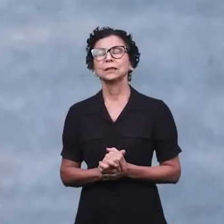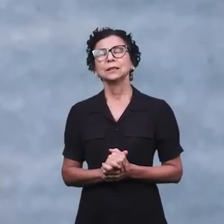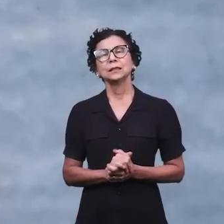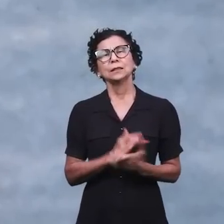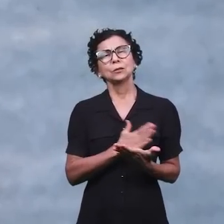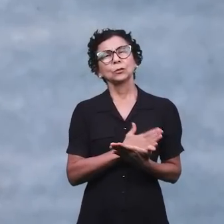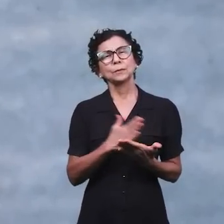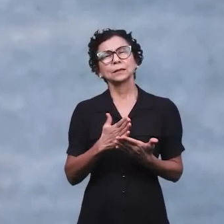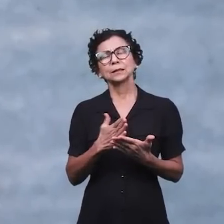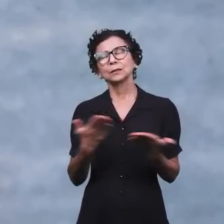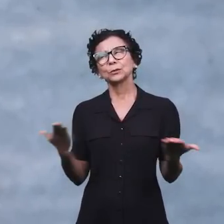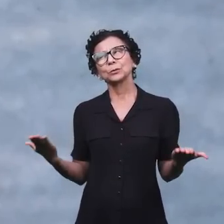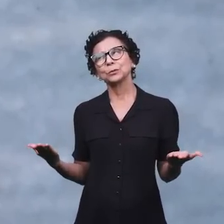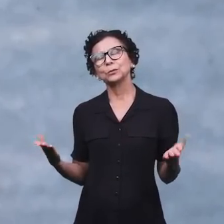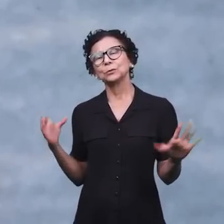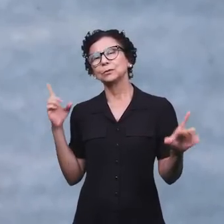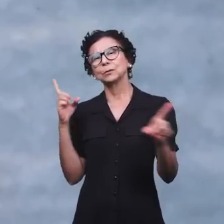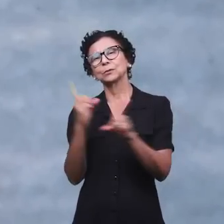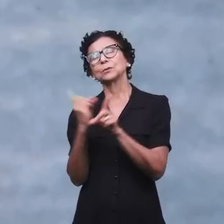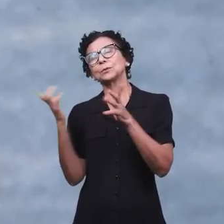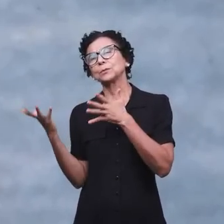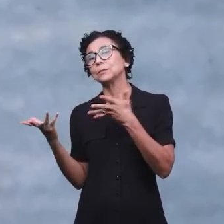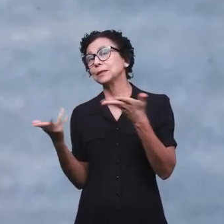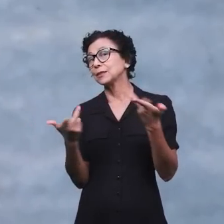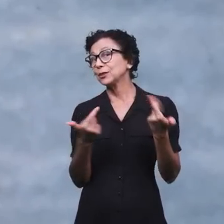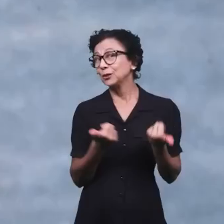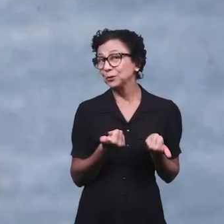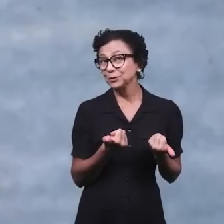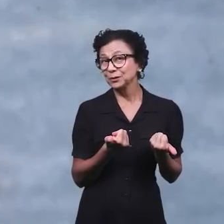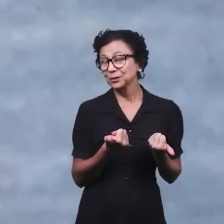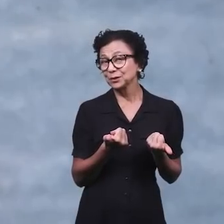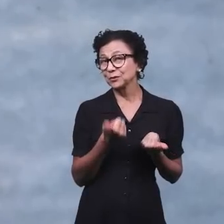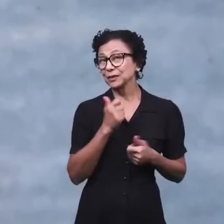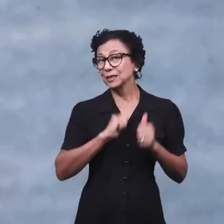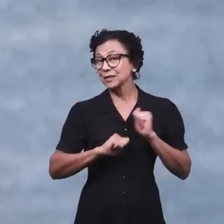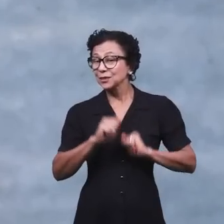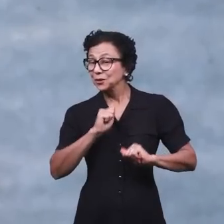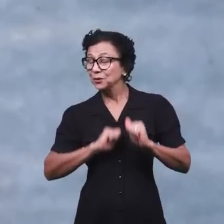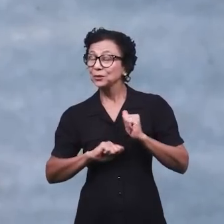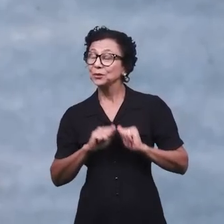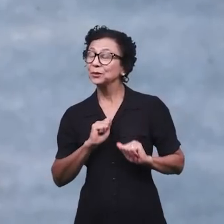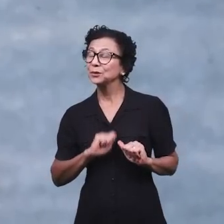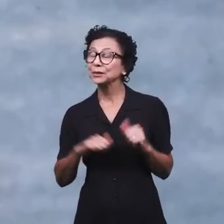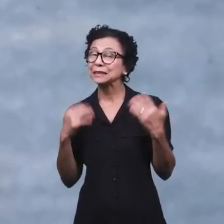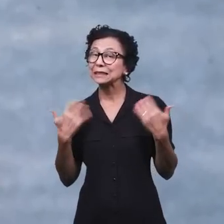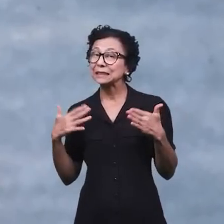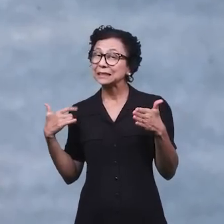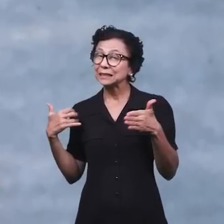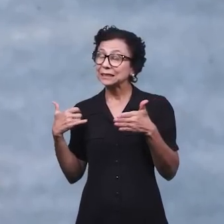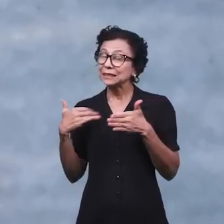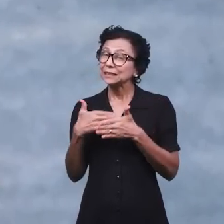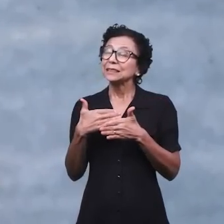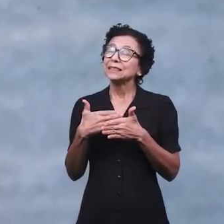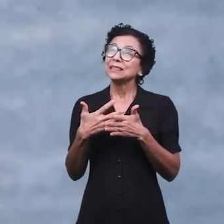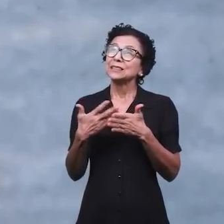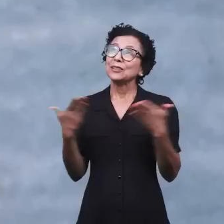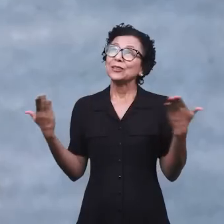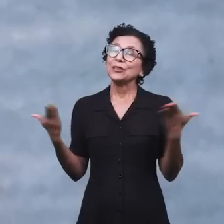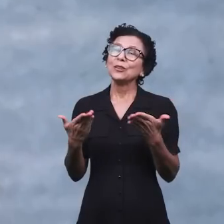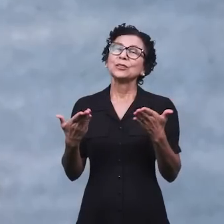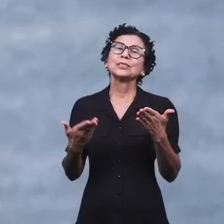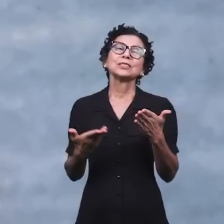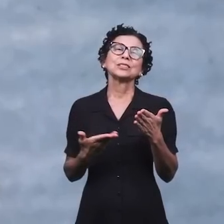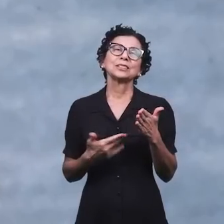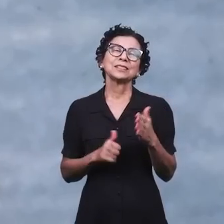desse encontro que é maravilhoso. A gente fica esperando, eu fico, você fica. Chegar o dia do programa dos jovens,